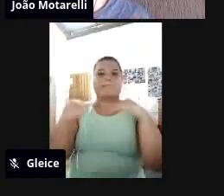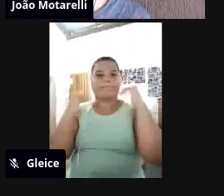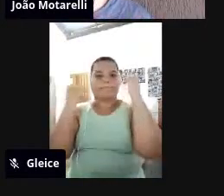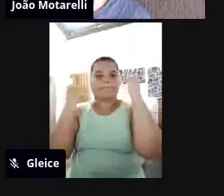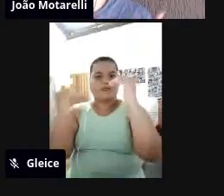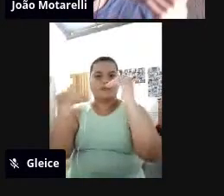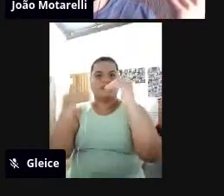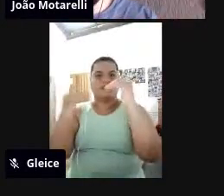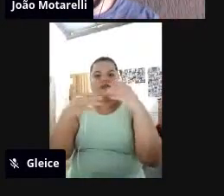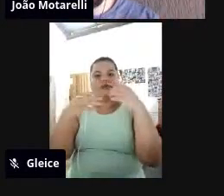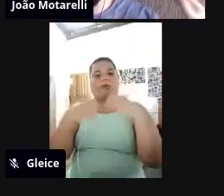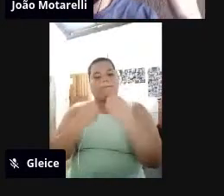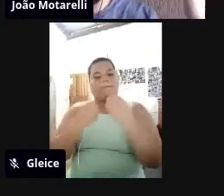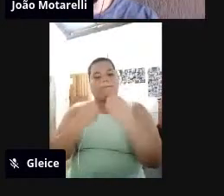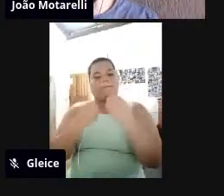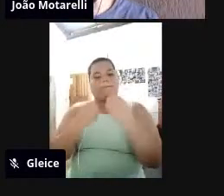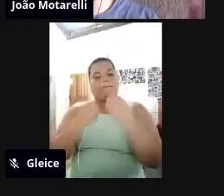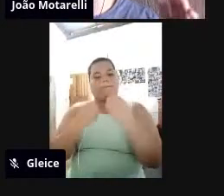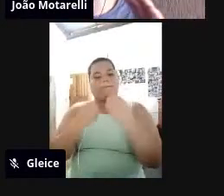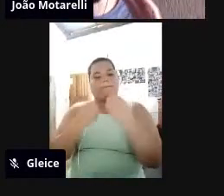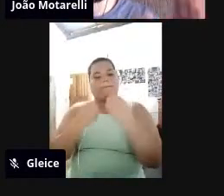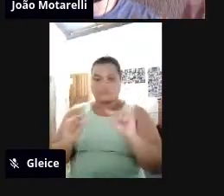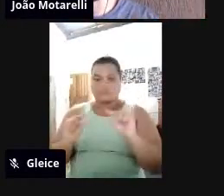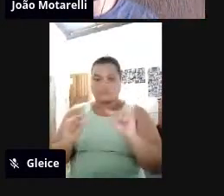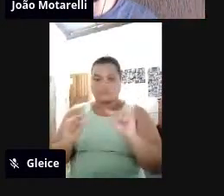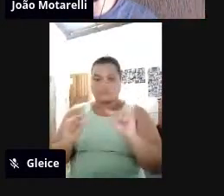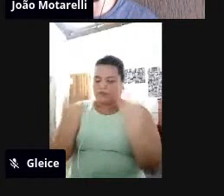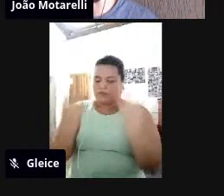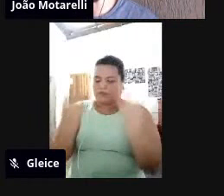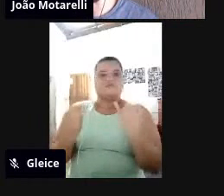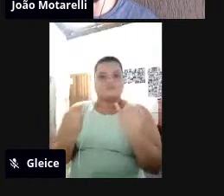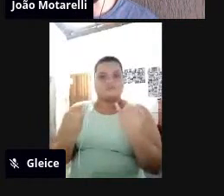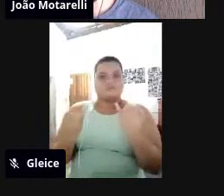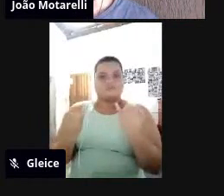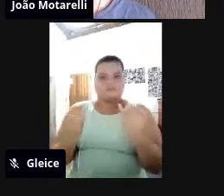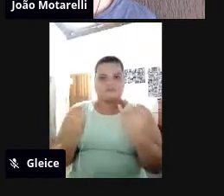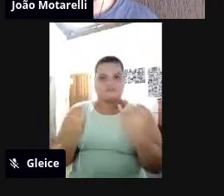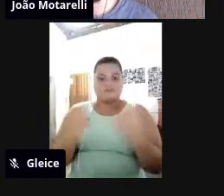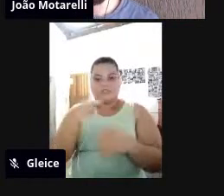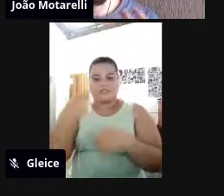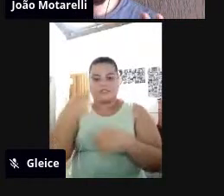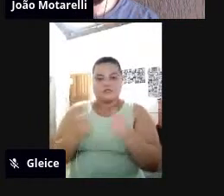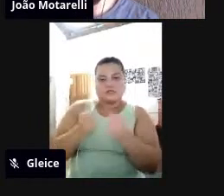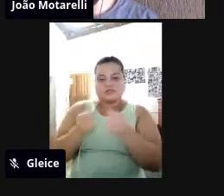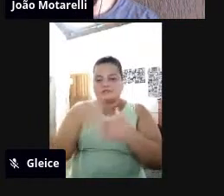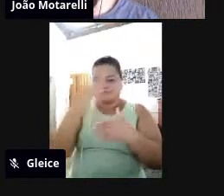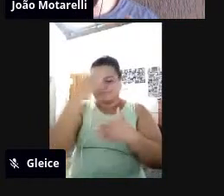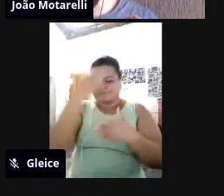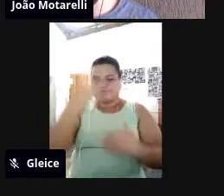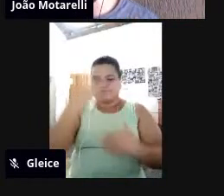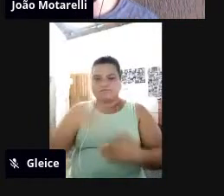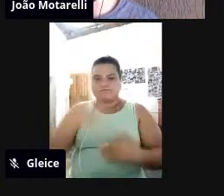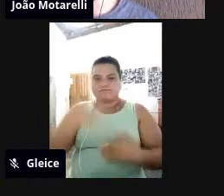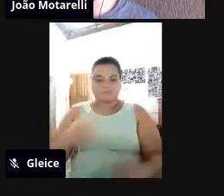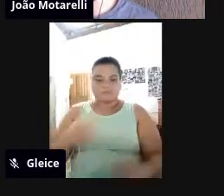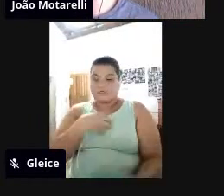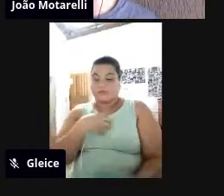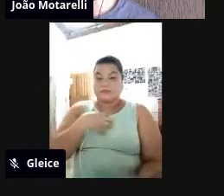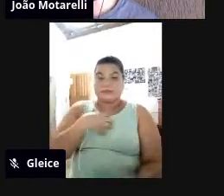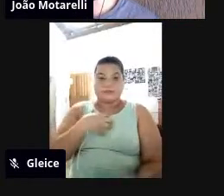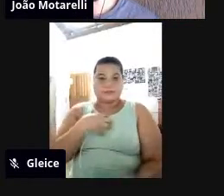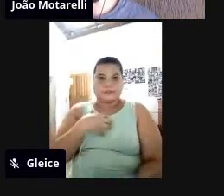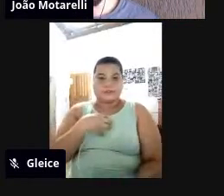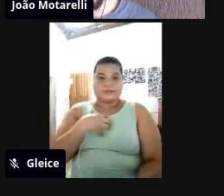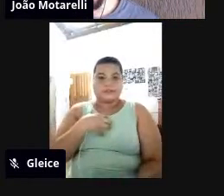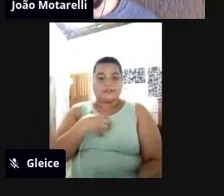peso. Ou quando eu treinar mais e restringir, eu vou conseguir controlar o corpo. E esse comportamento passa a ficar